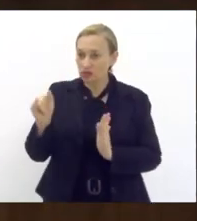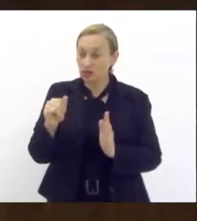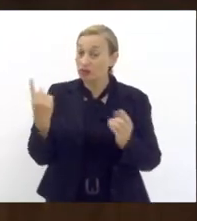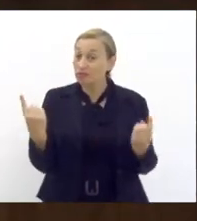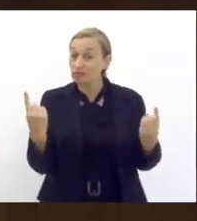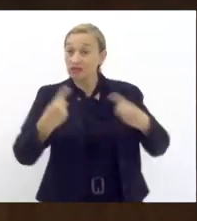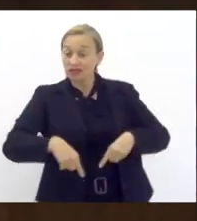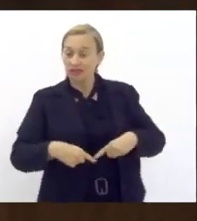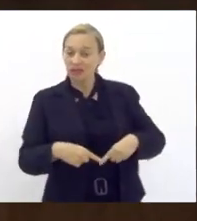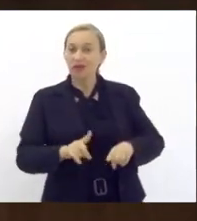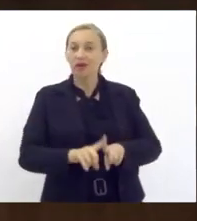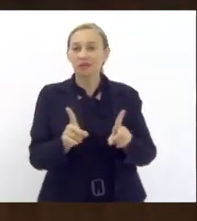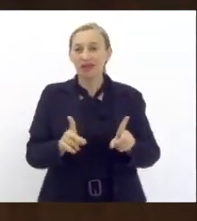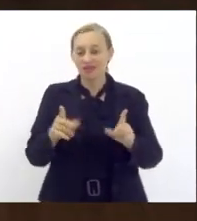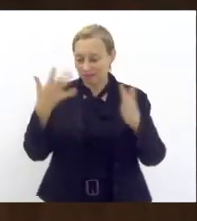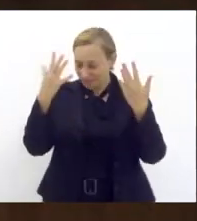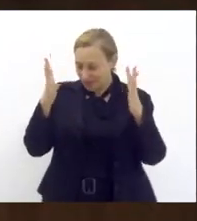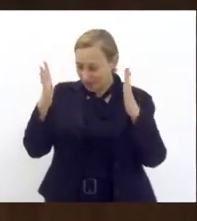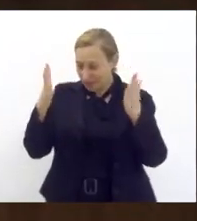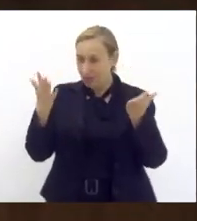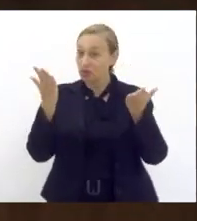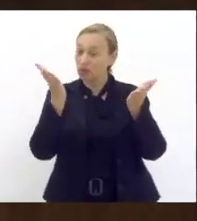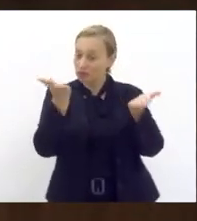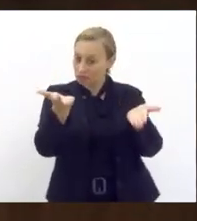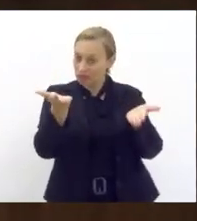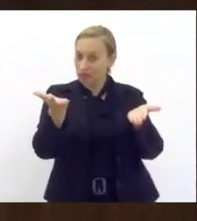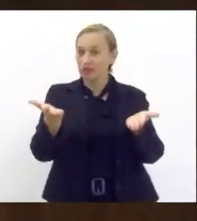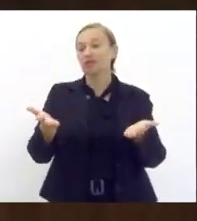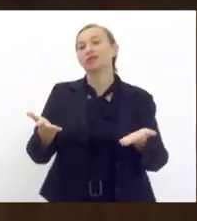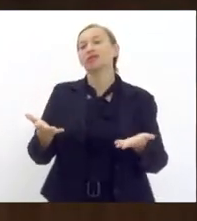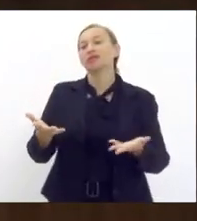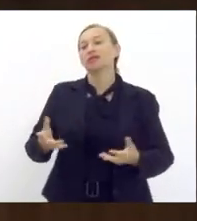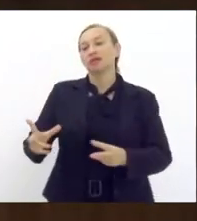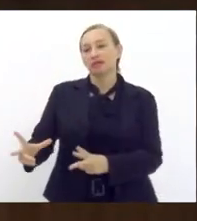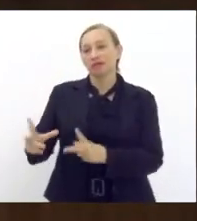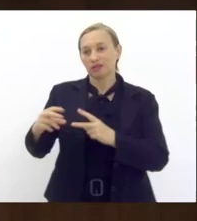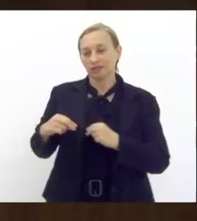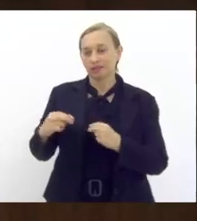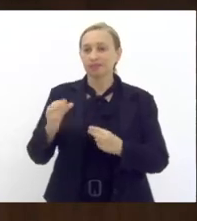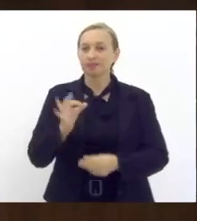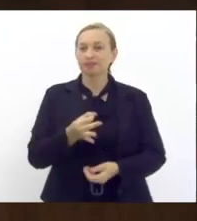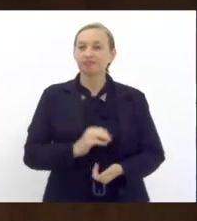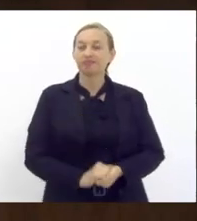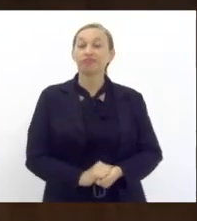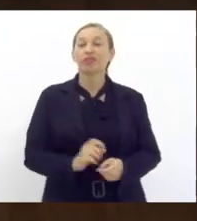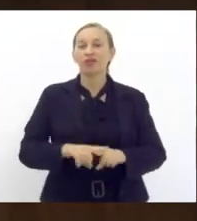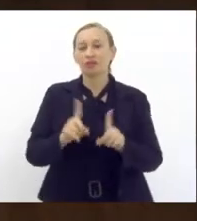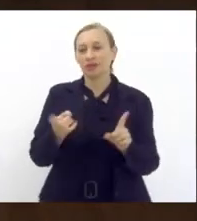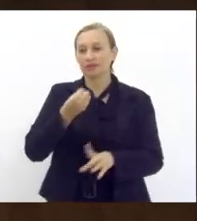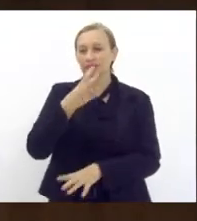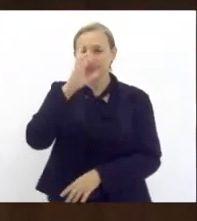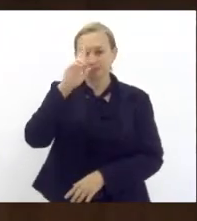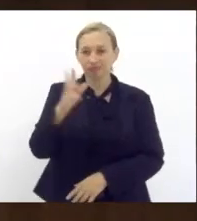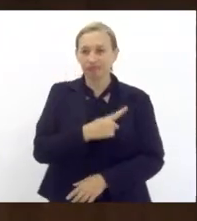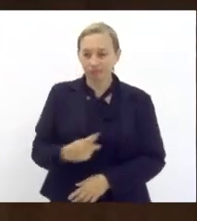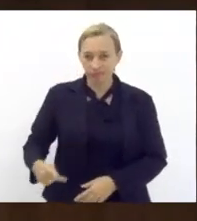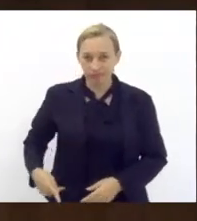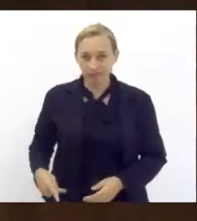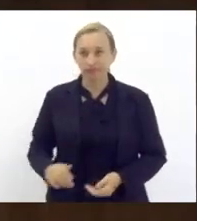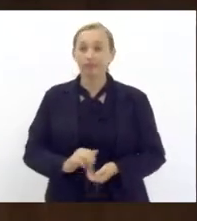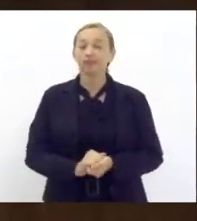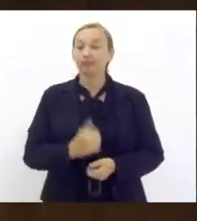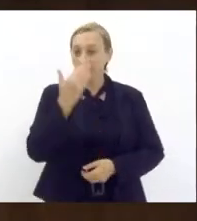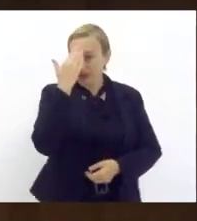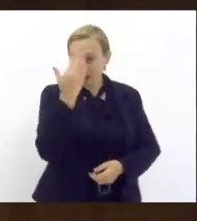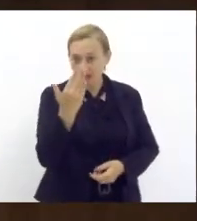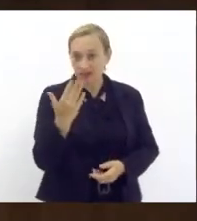desafio, mas certamente o elogio hoje é mais do que merecido, o mérito é mais do que devido. Mas, bom, senhora presidenta, agradeço